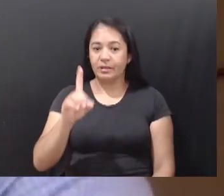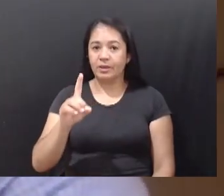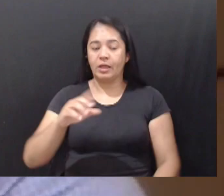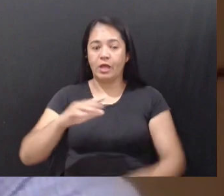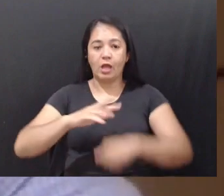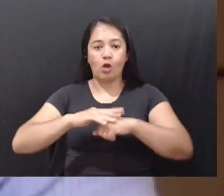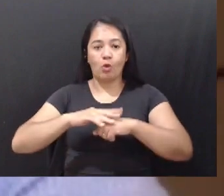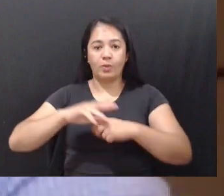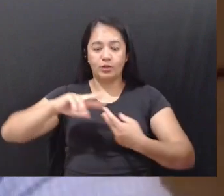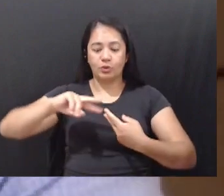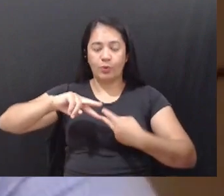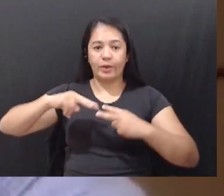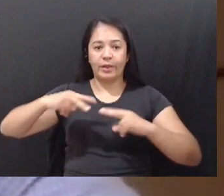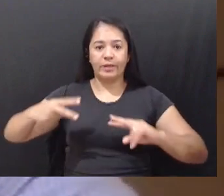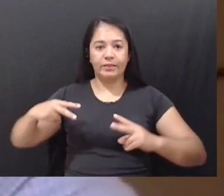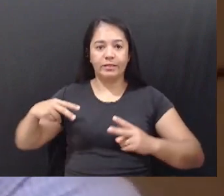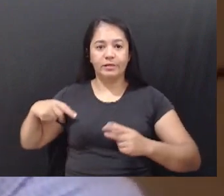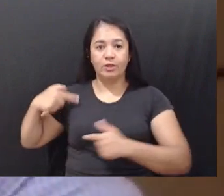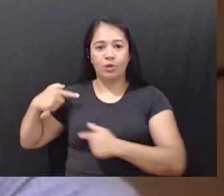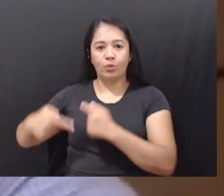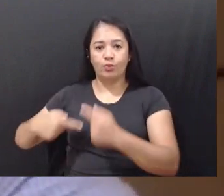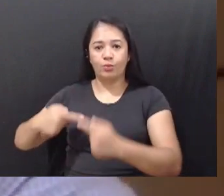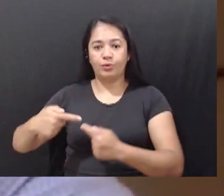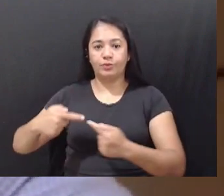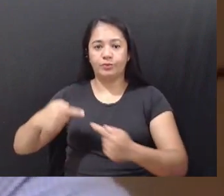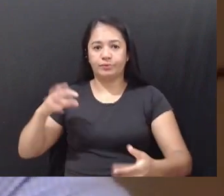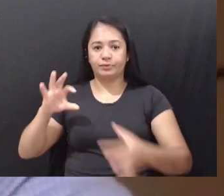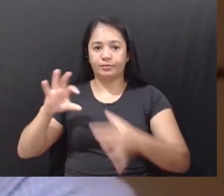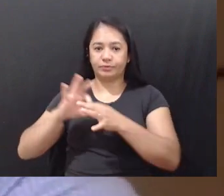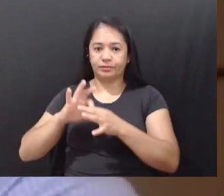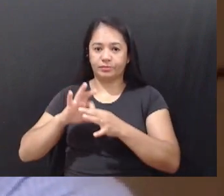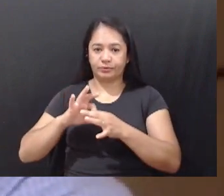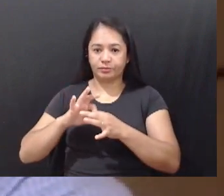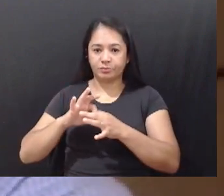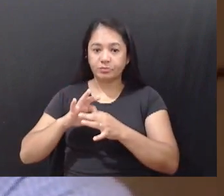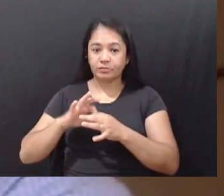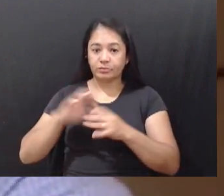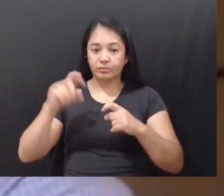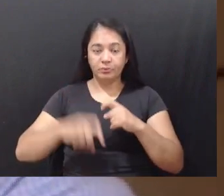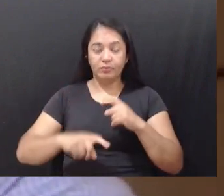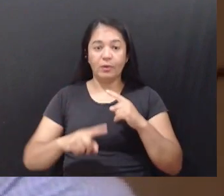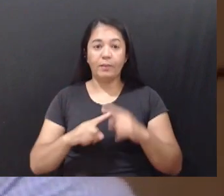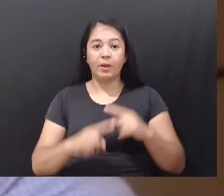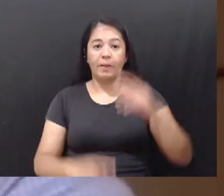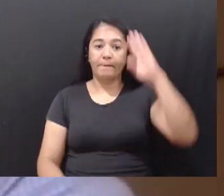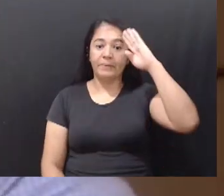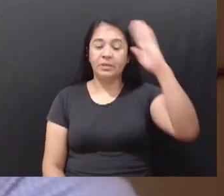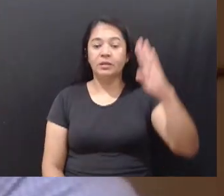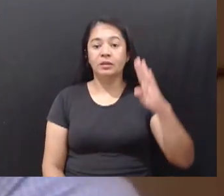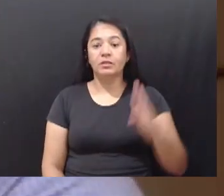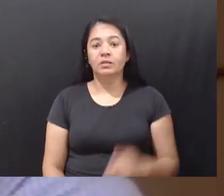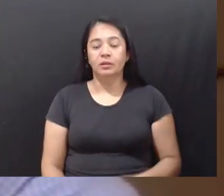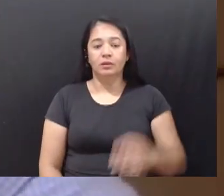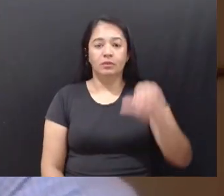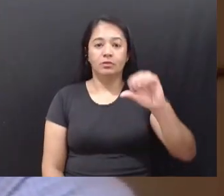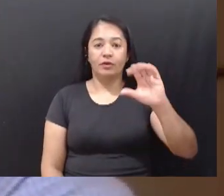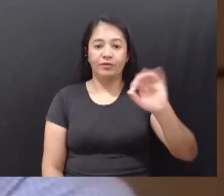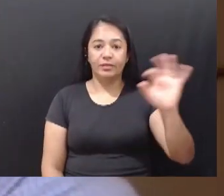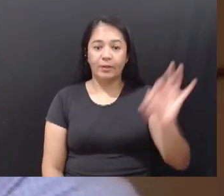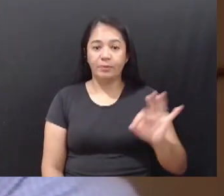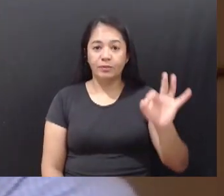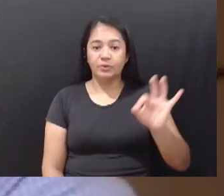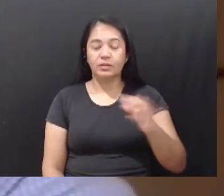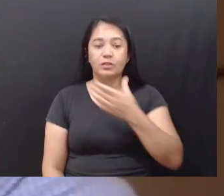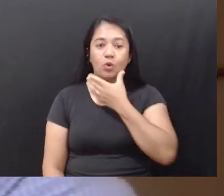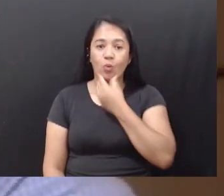A deficiência de G6PD é uma doença hereditária. A gente chama de doença ligada ao sexo, porque é uma doença